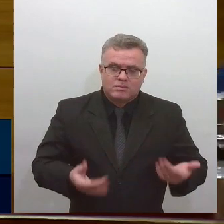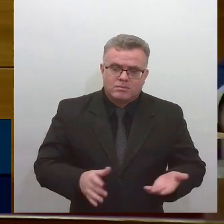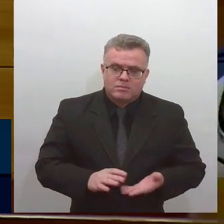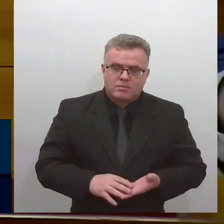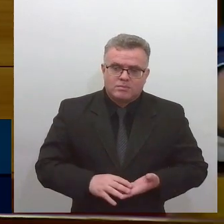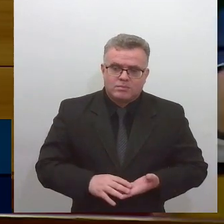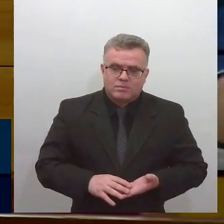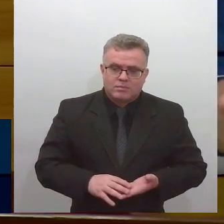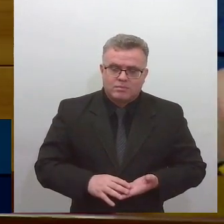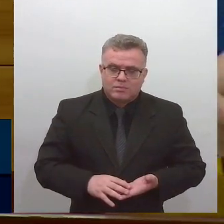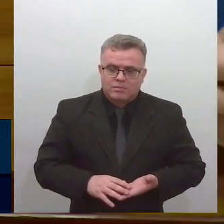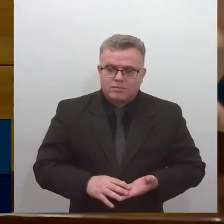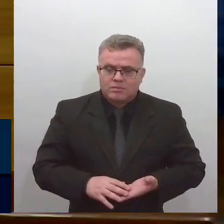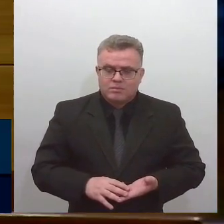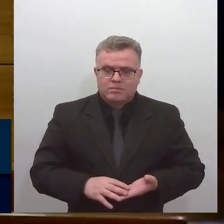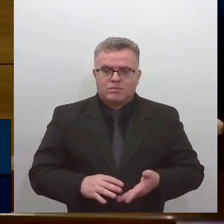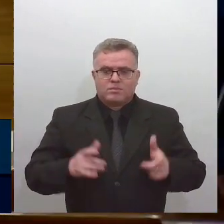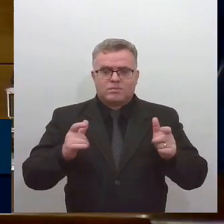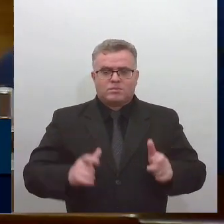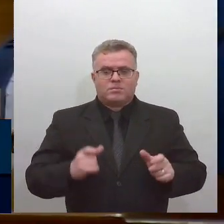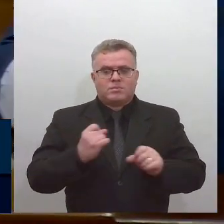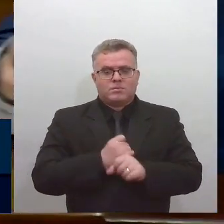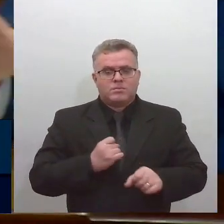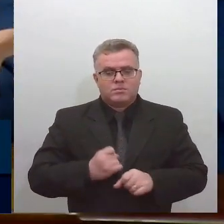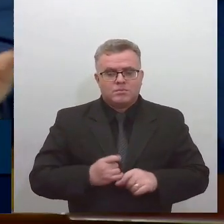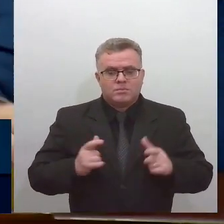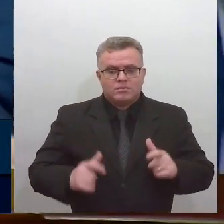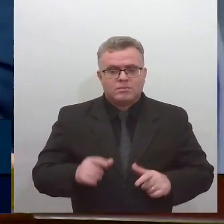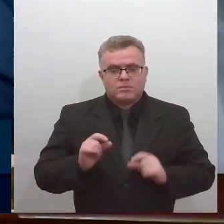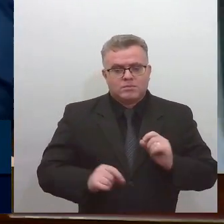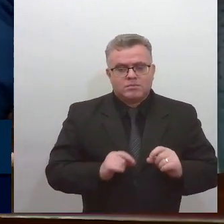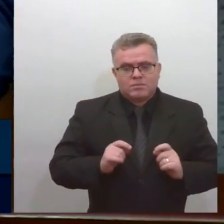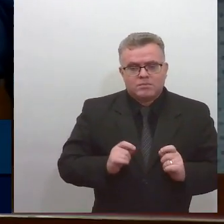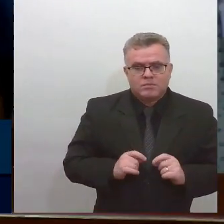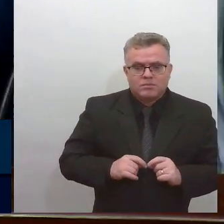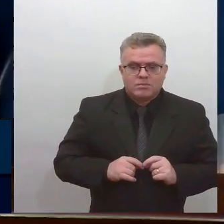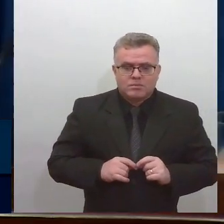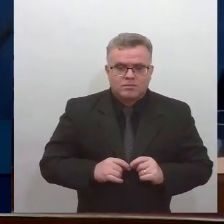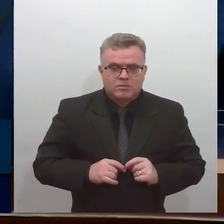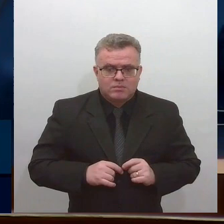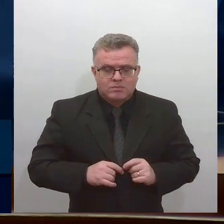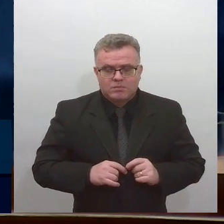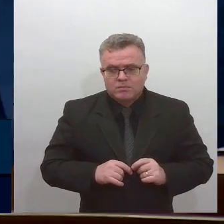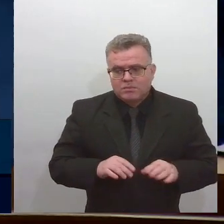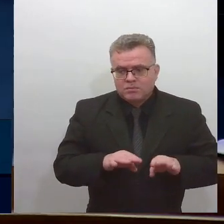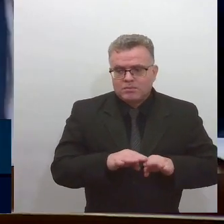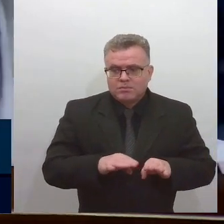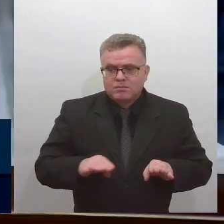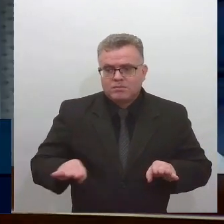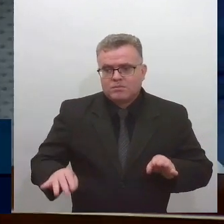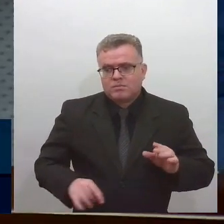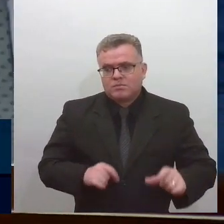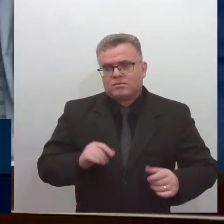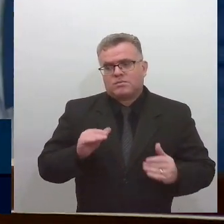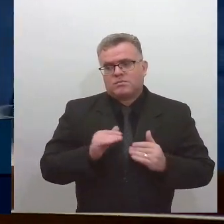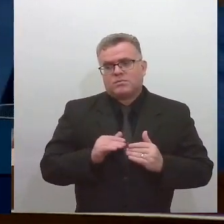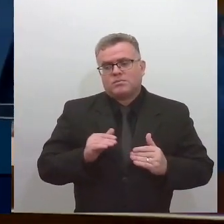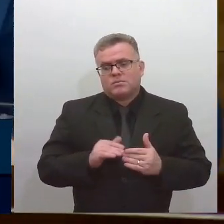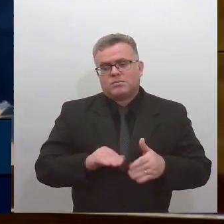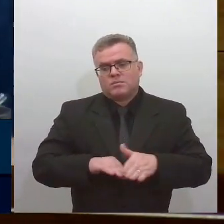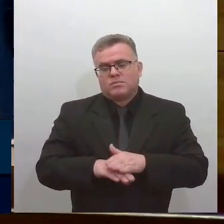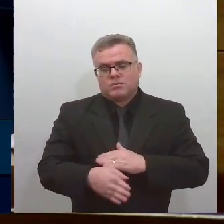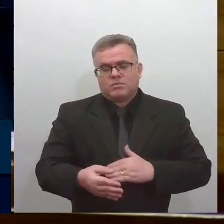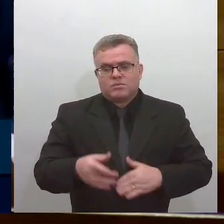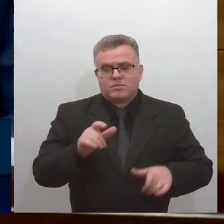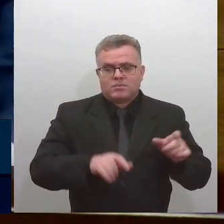exemplo de uma recuperação eh do cbq ou recuperação do asfalto Isso faz parte da rotina do órgão então